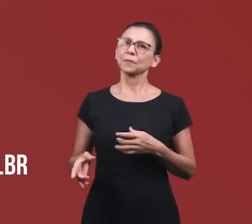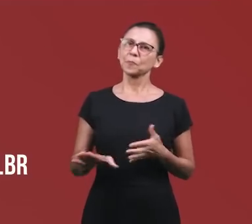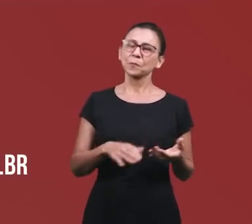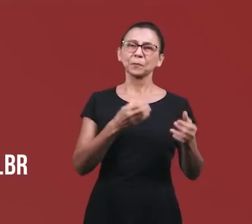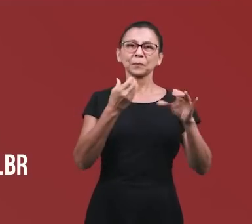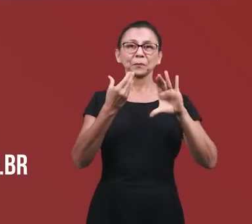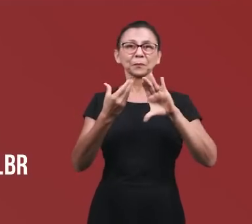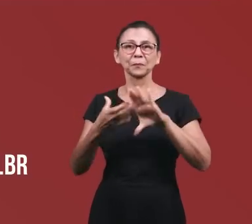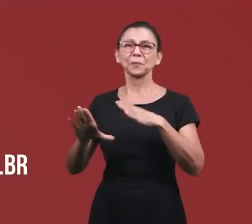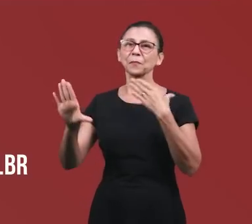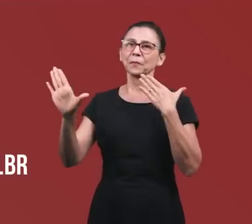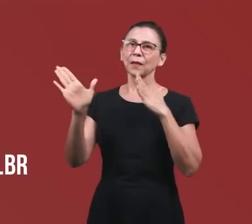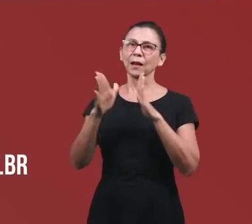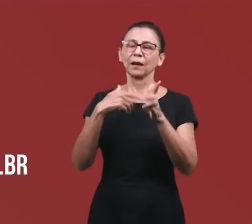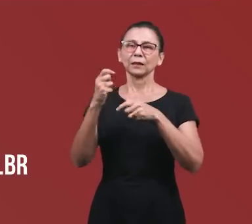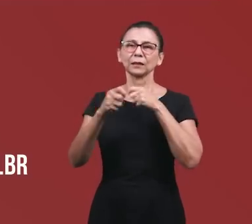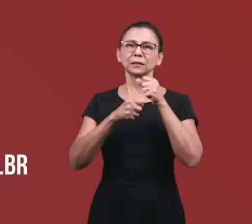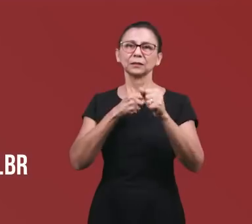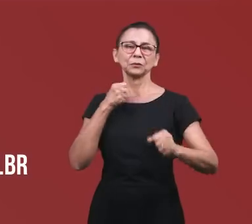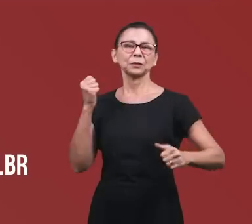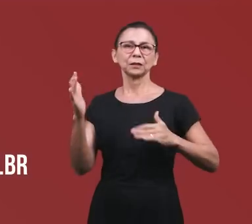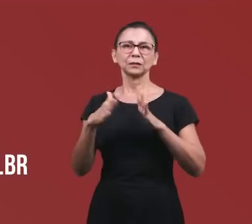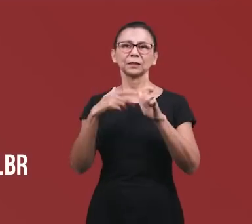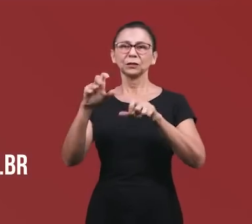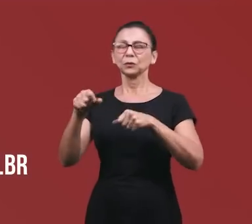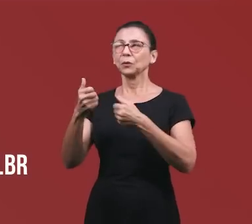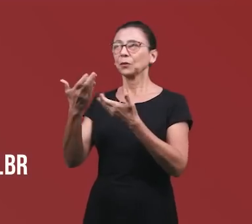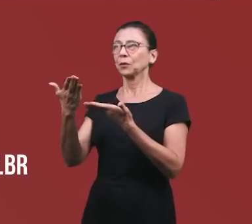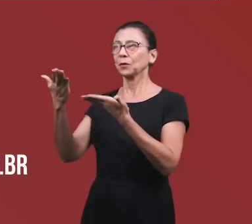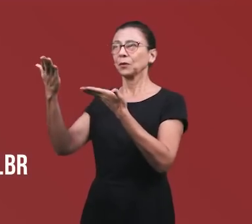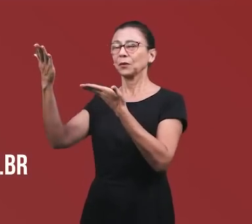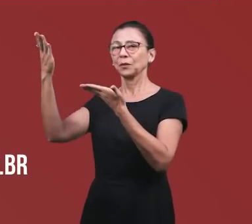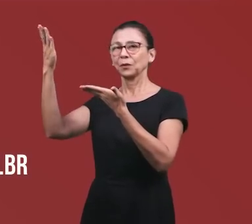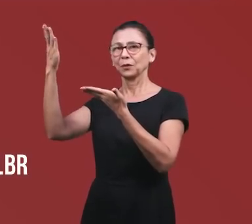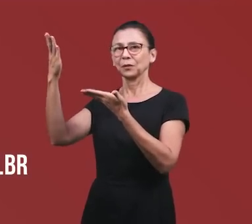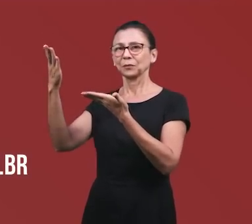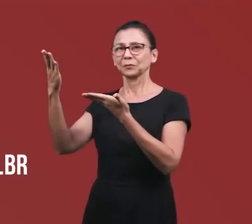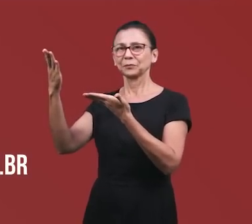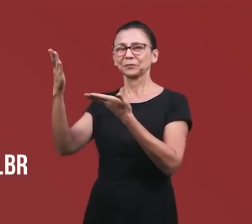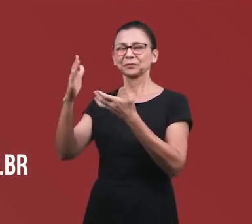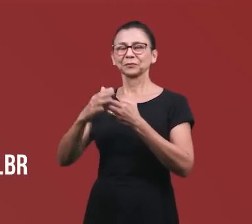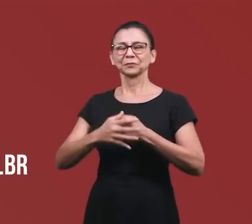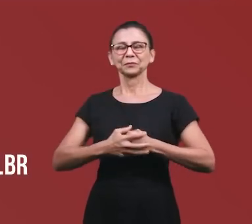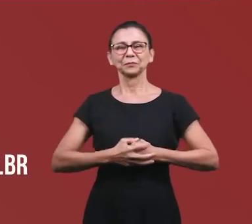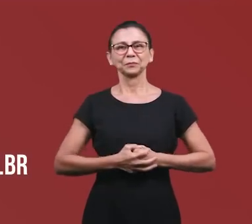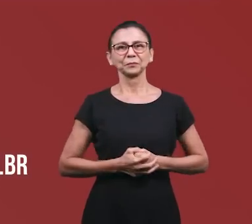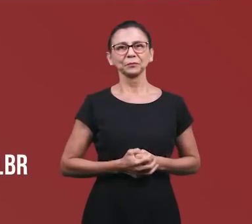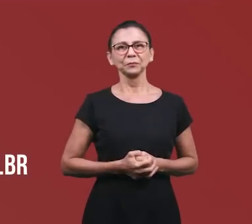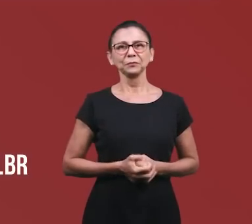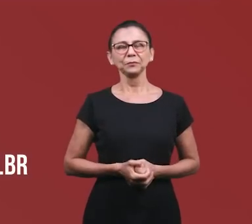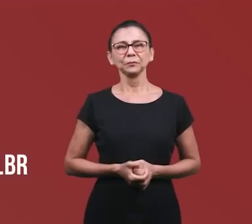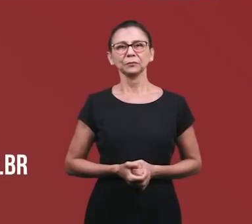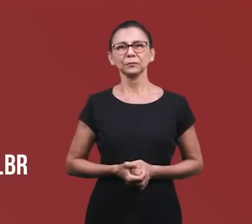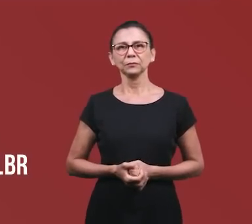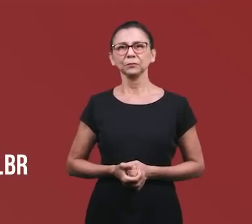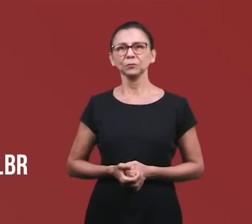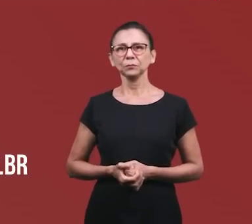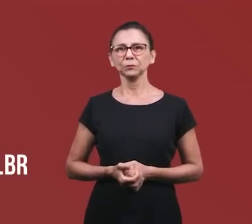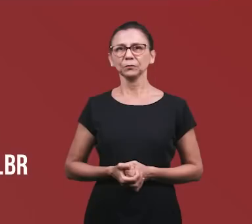Senhor. Cante aleluia ao Senhor. Cante aleluia ao Senhor.